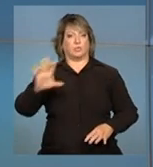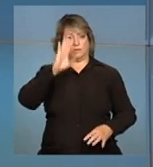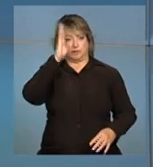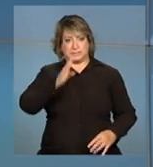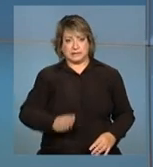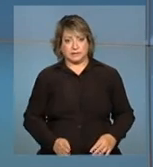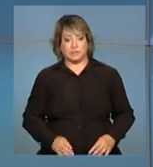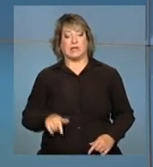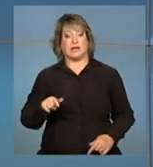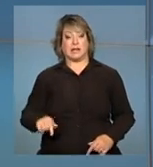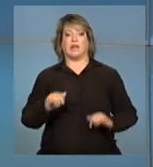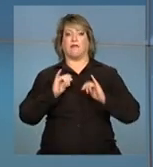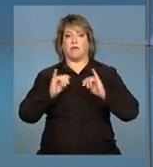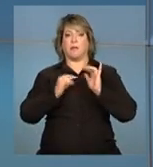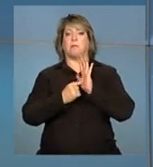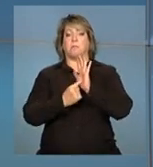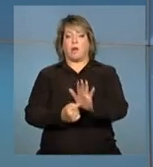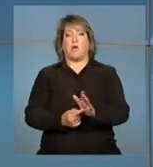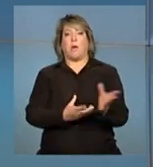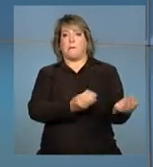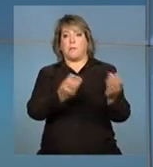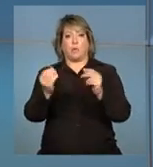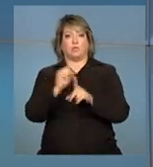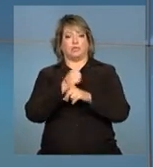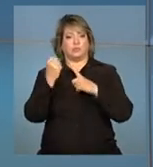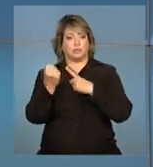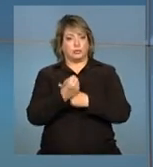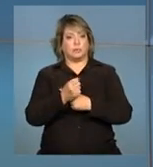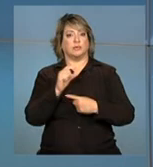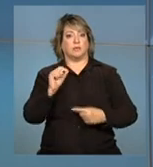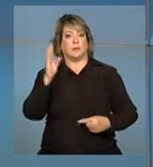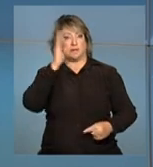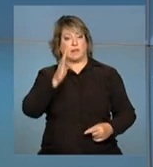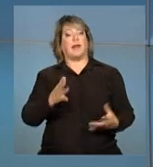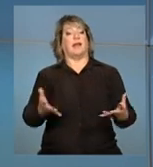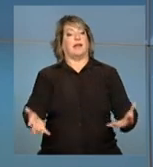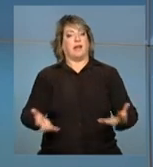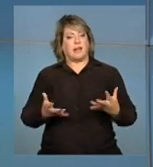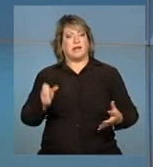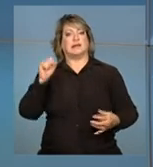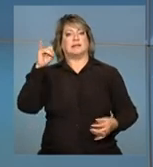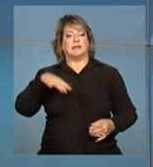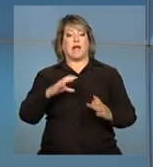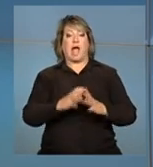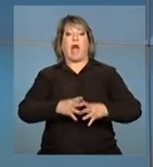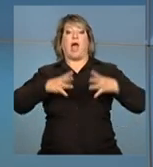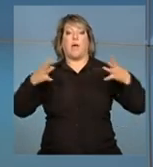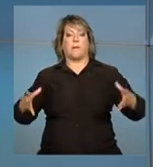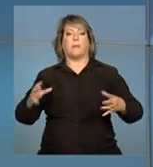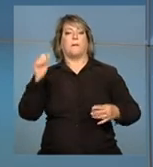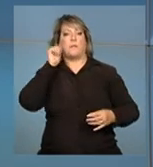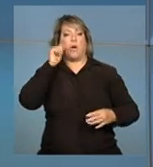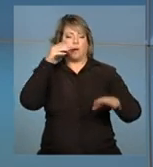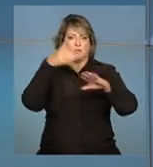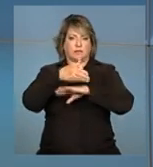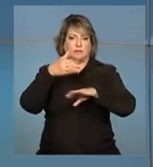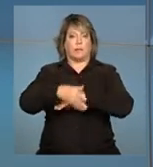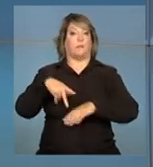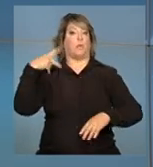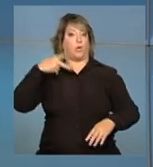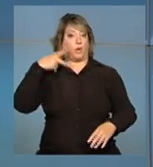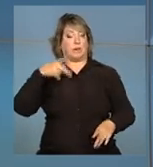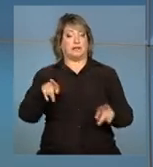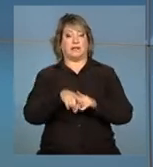Os dados revelam que grande parte da sociedade brasileira é favorável ao aumento da participação das mulheres na política